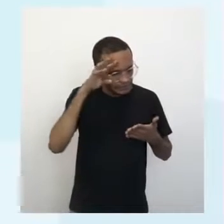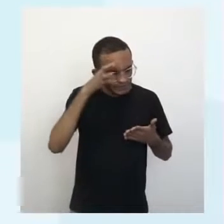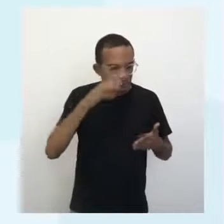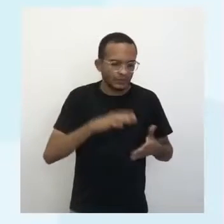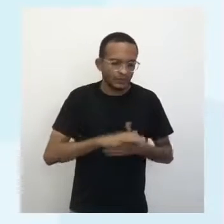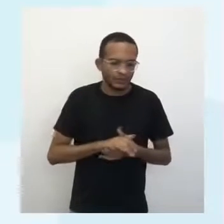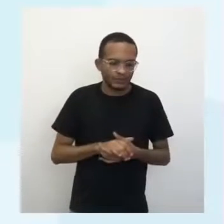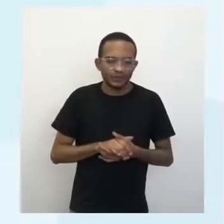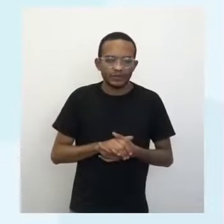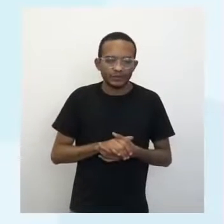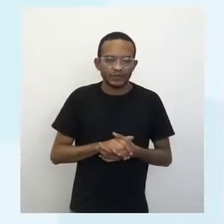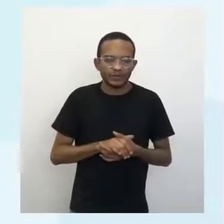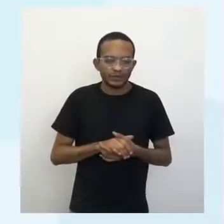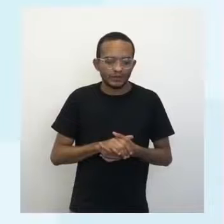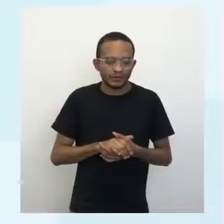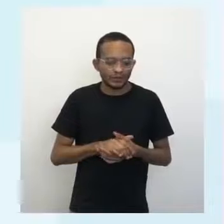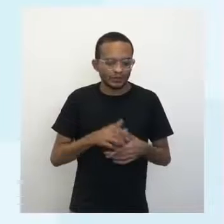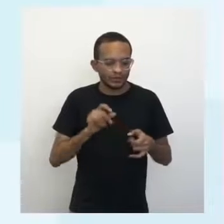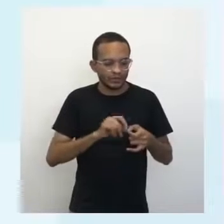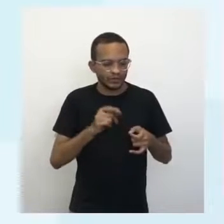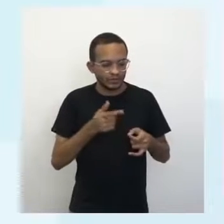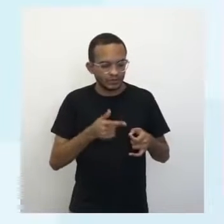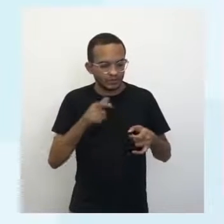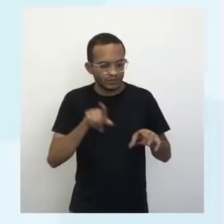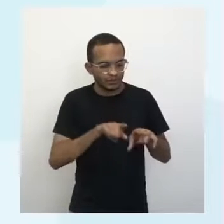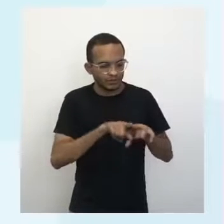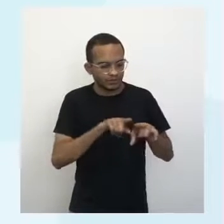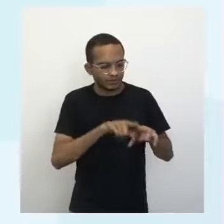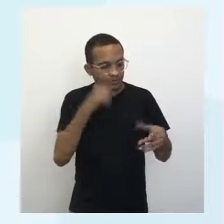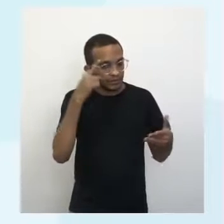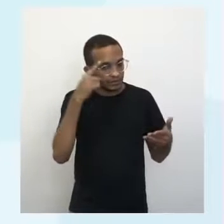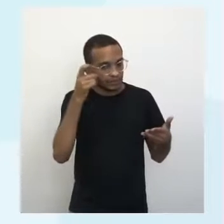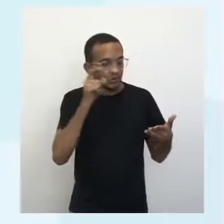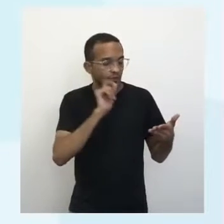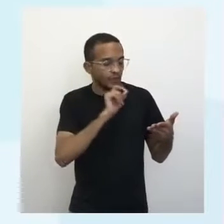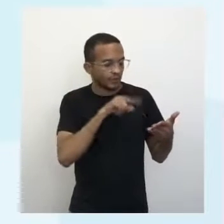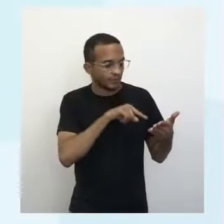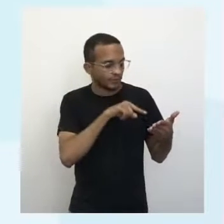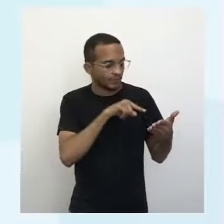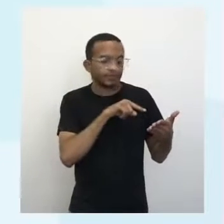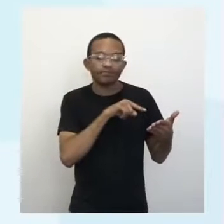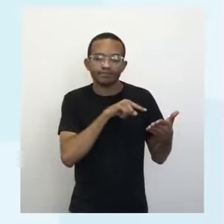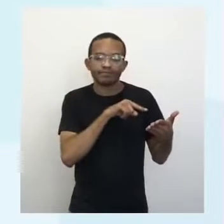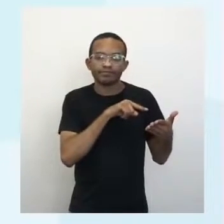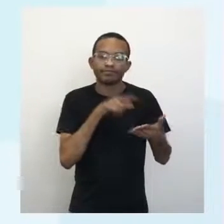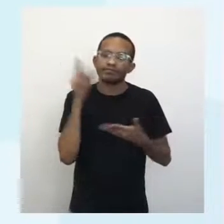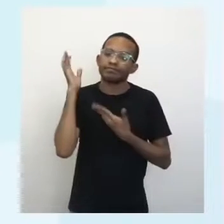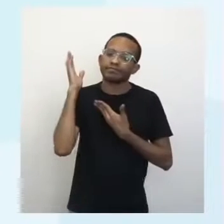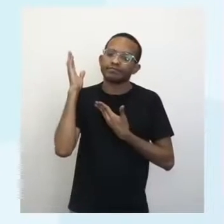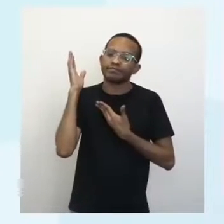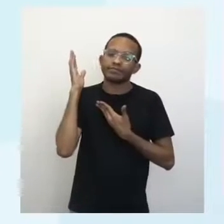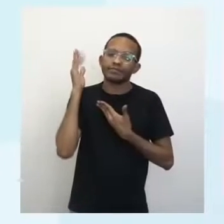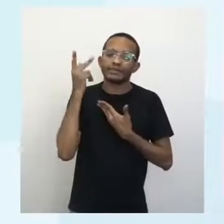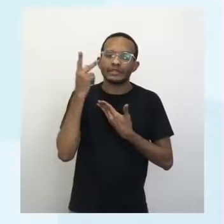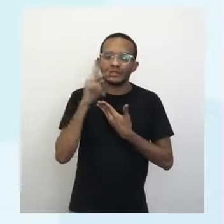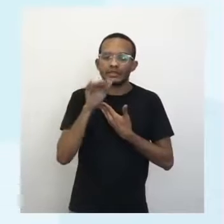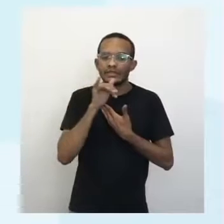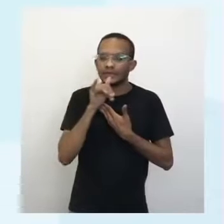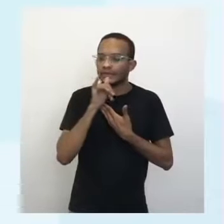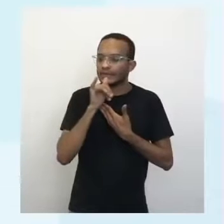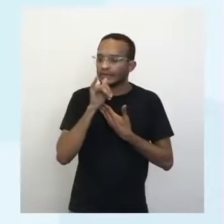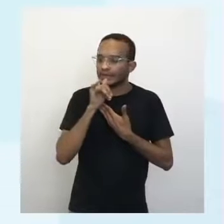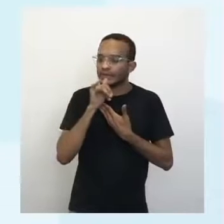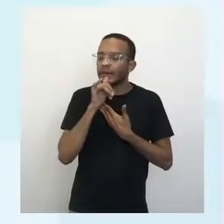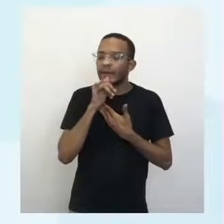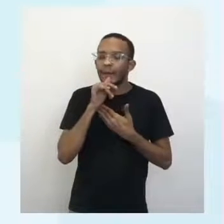Vou ter que fazer outra. Bom, aqui a ideia era que... A ideia deste aqui é que ele ficasse com metade de